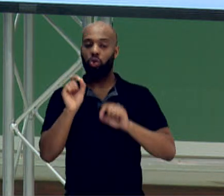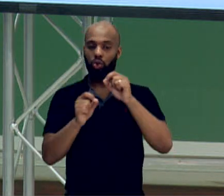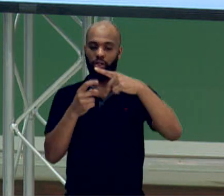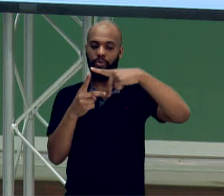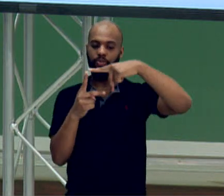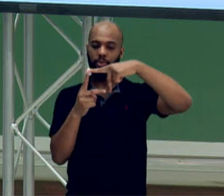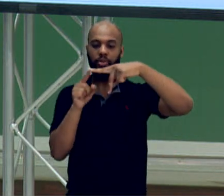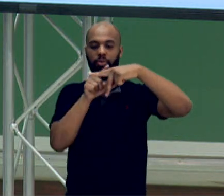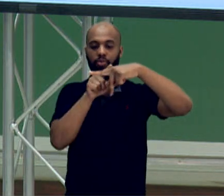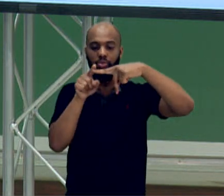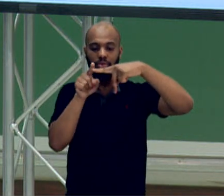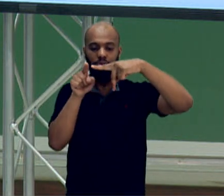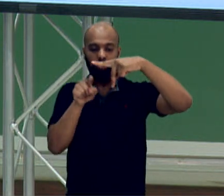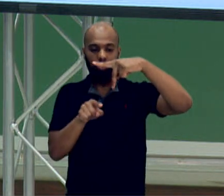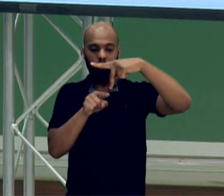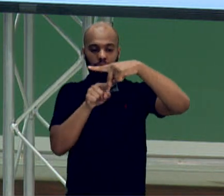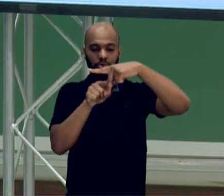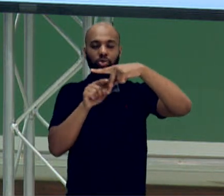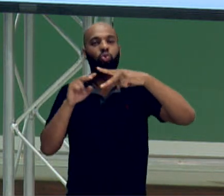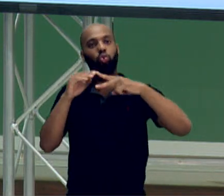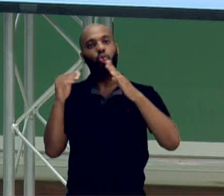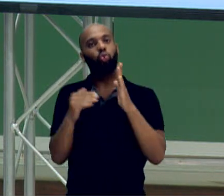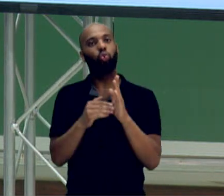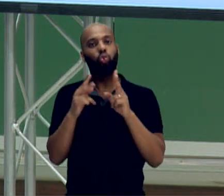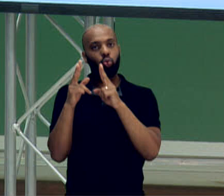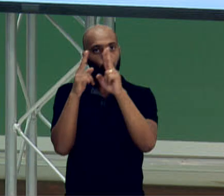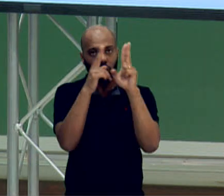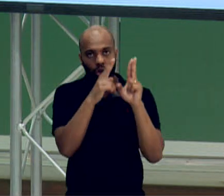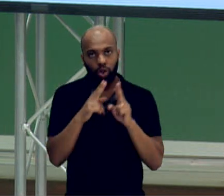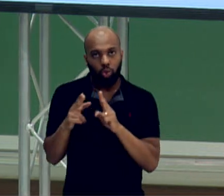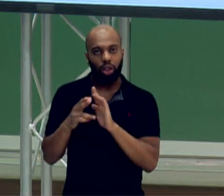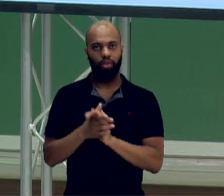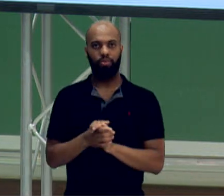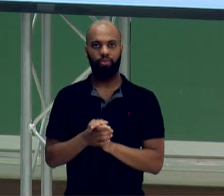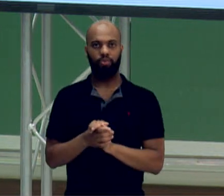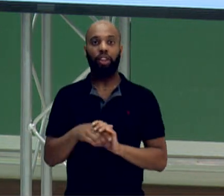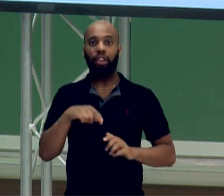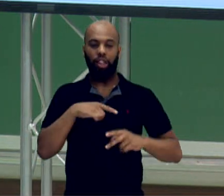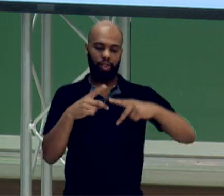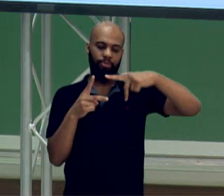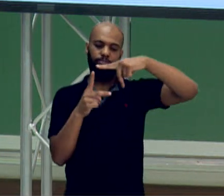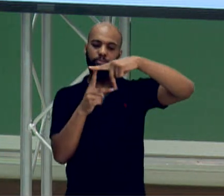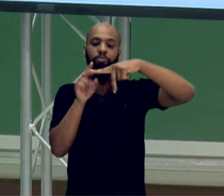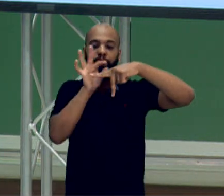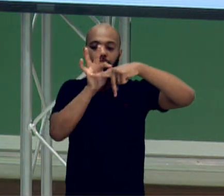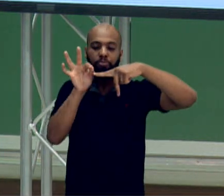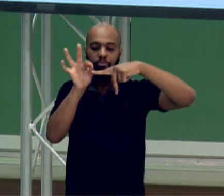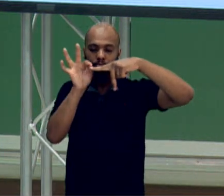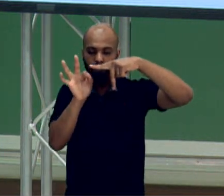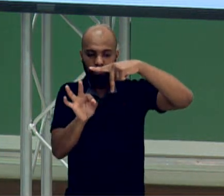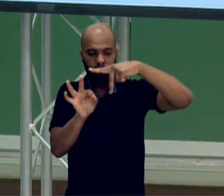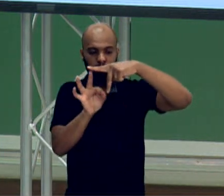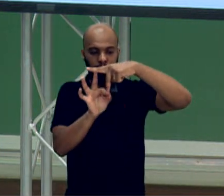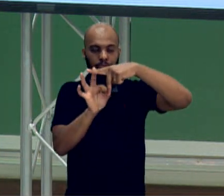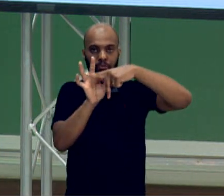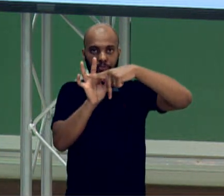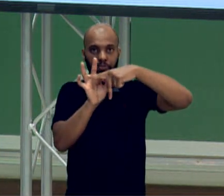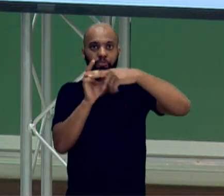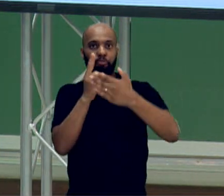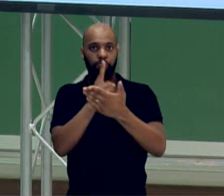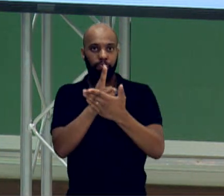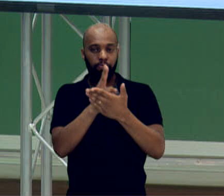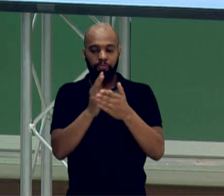iguais. Então, pensa no quadrado lá. As medidas são iguais, elas têm a mesma unidadezinha de...